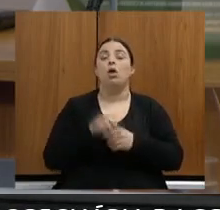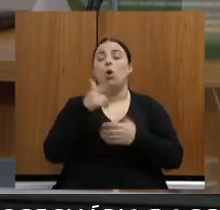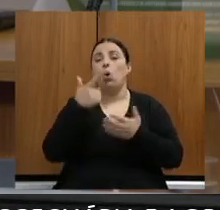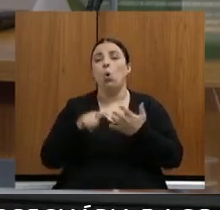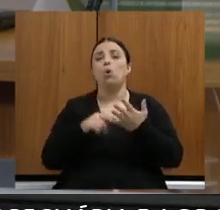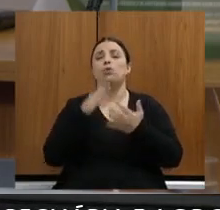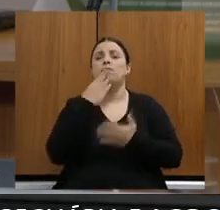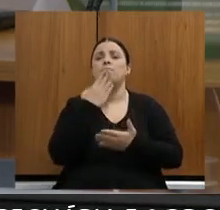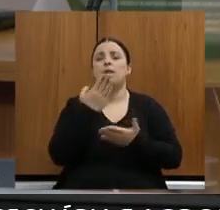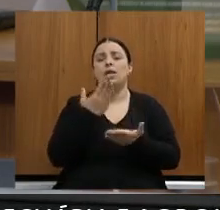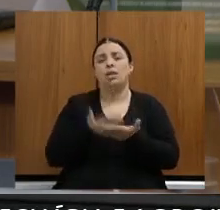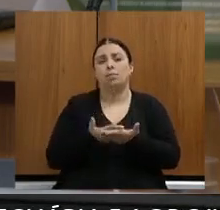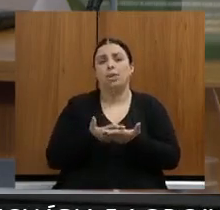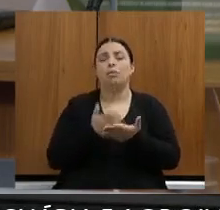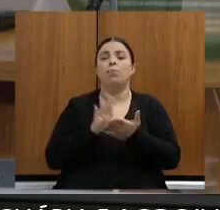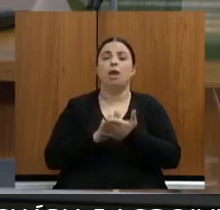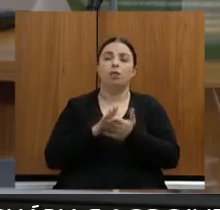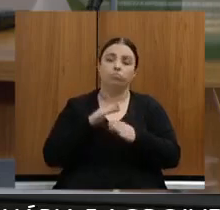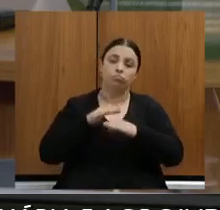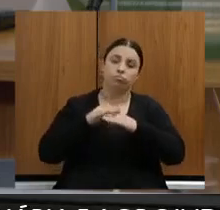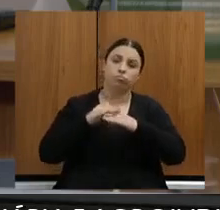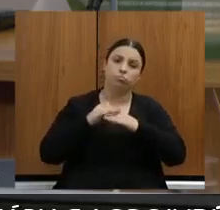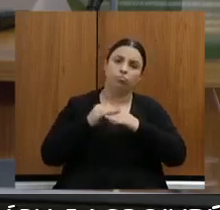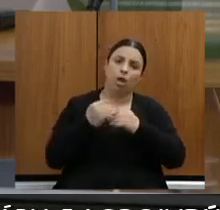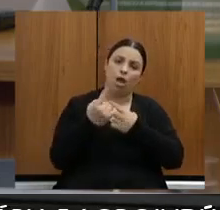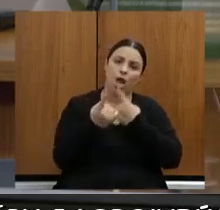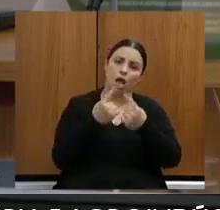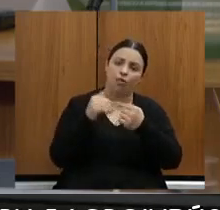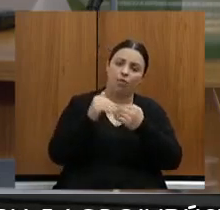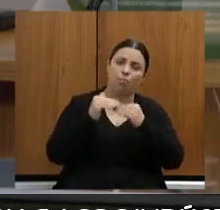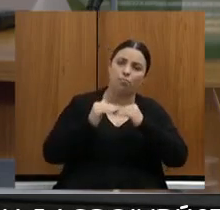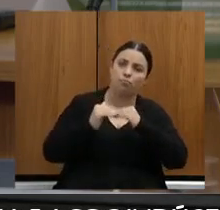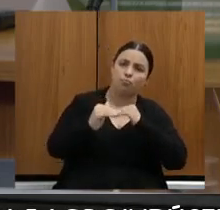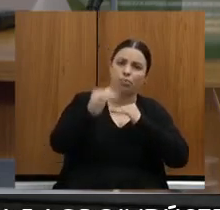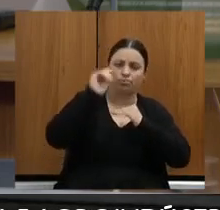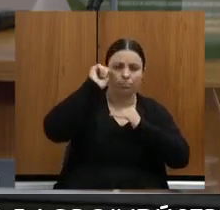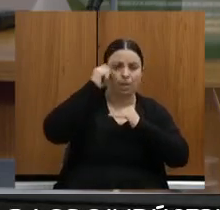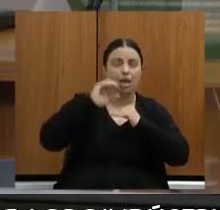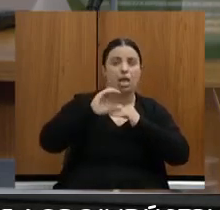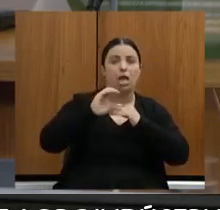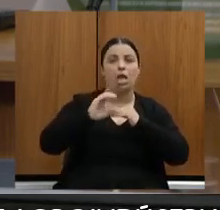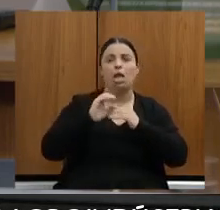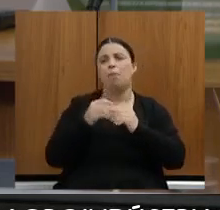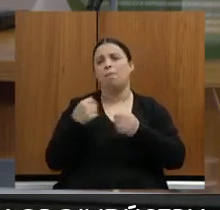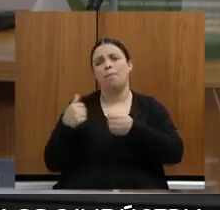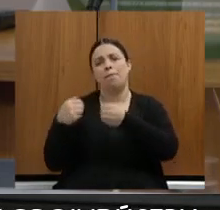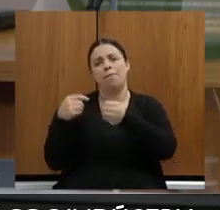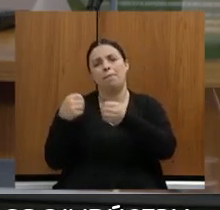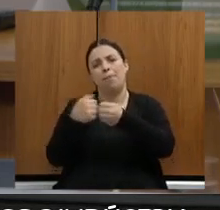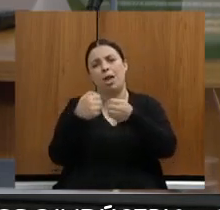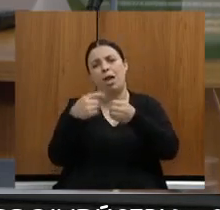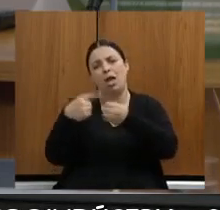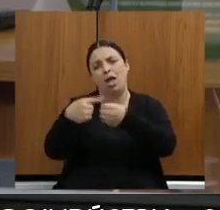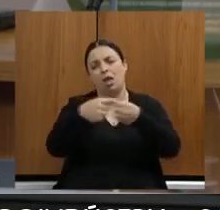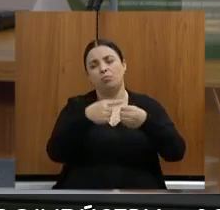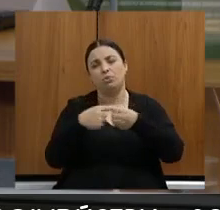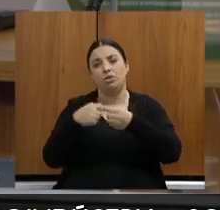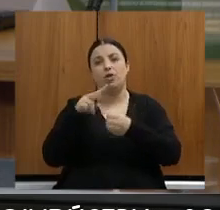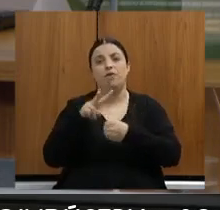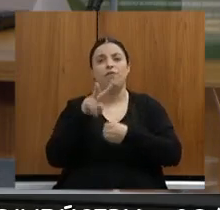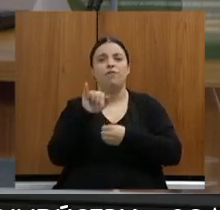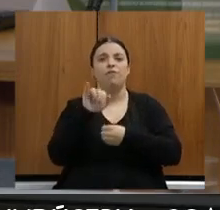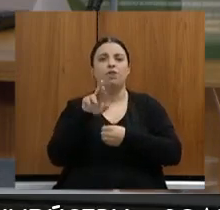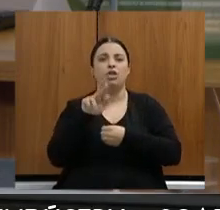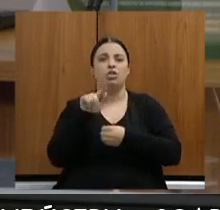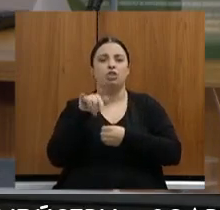providências para pavimentação manutenção do trecho da Rodovia Mg 350 município de Virgínia e Marmelópolis em virtude da sua